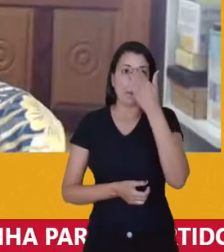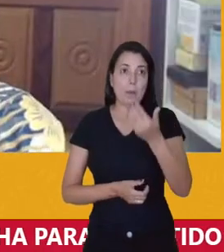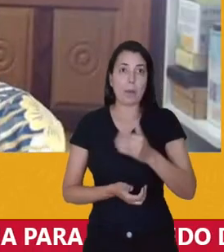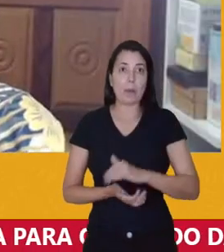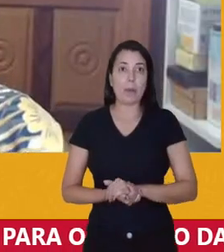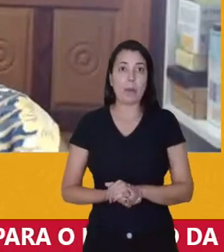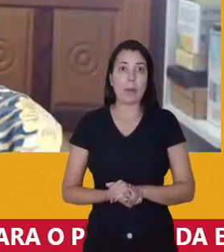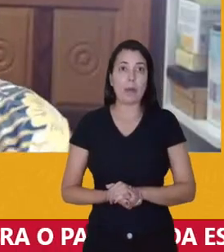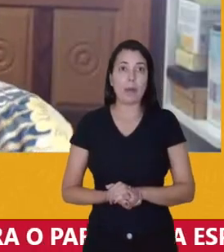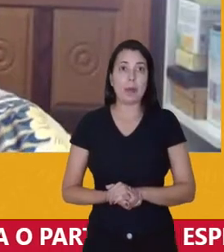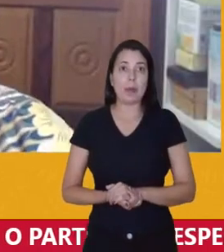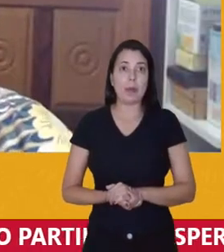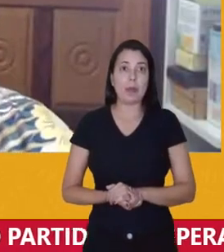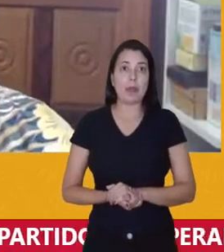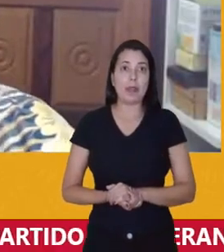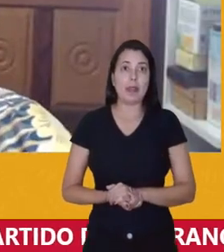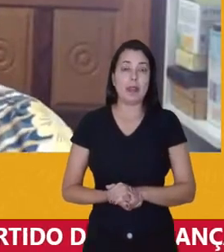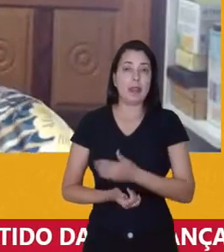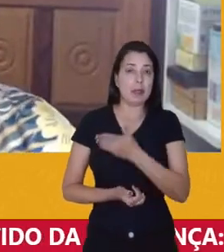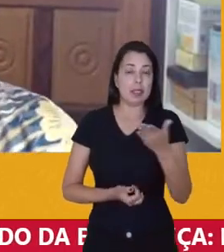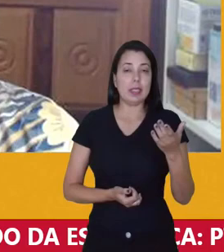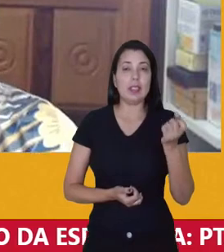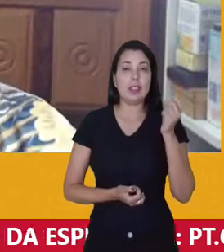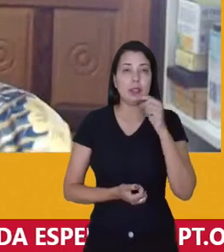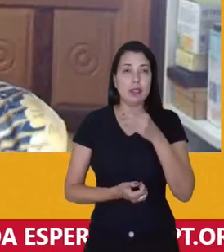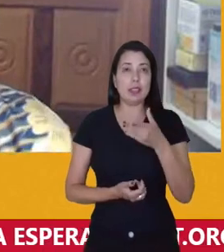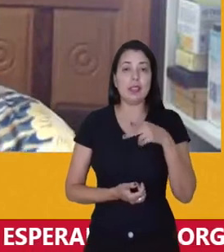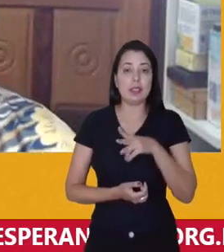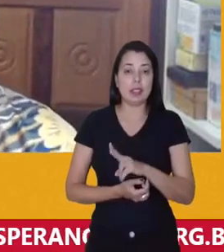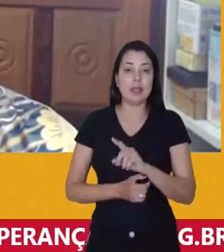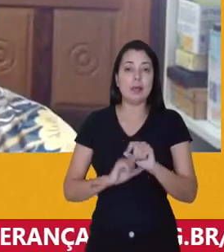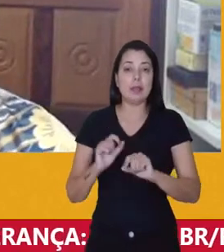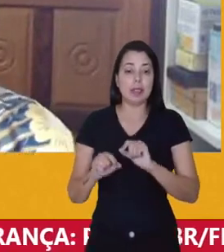Vocês ficam aí me colocando em situação difícil, né?